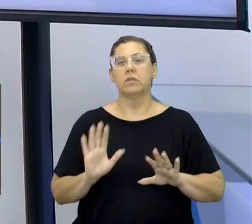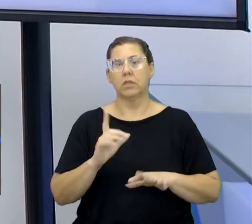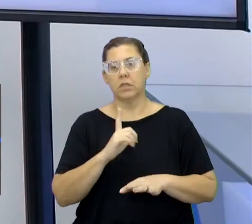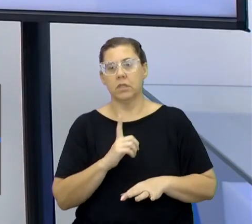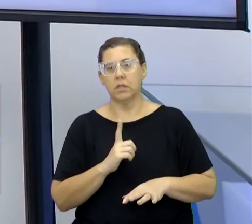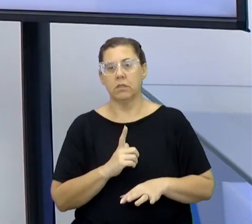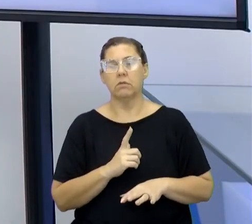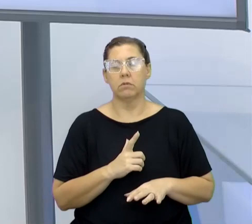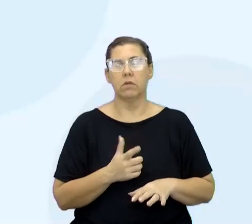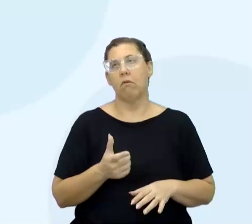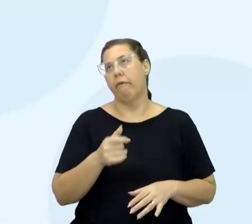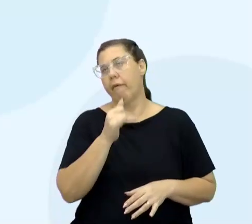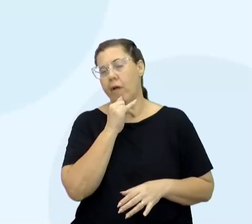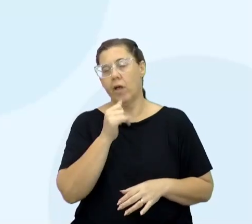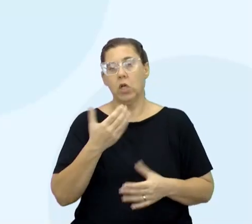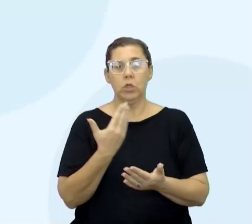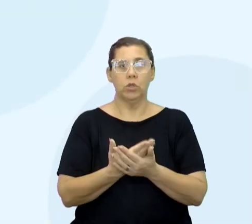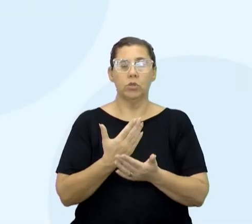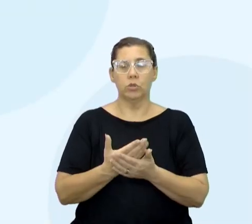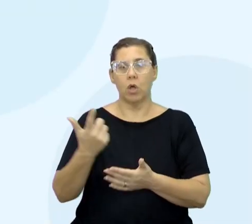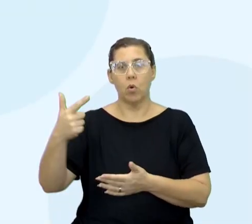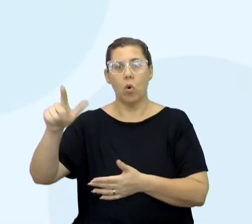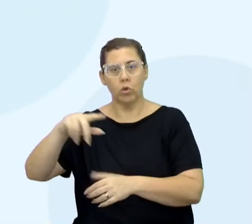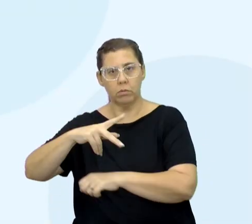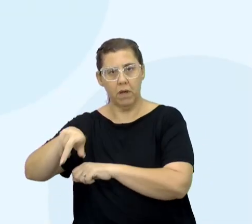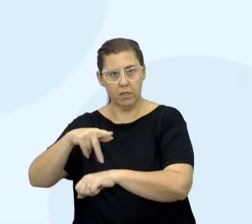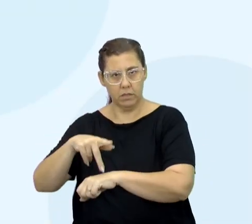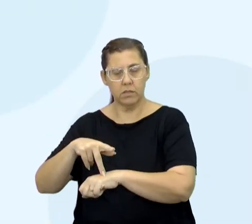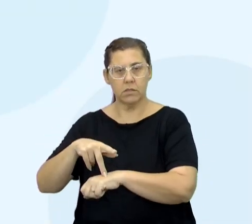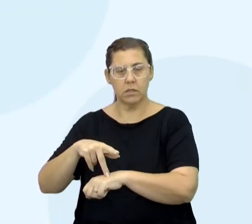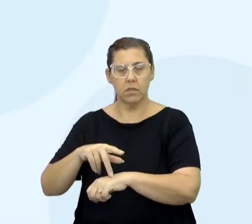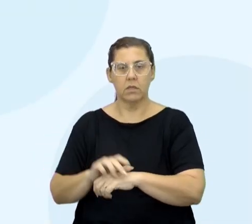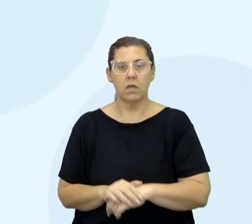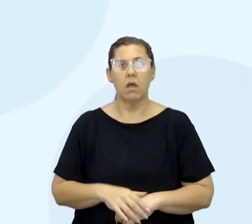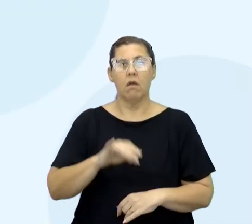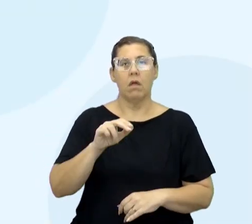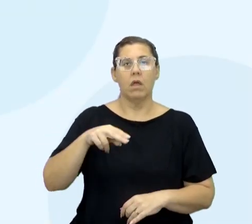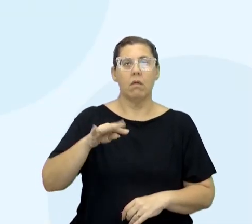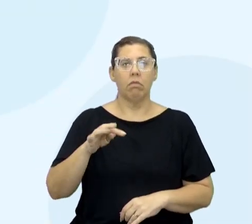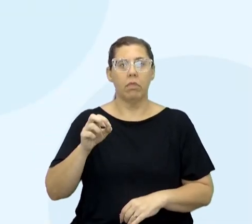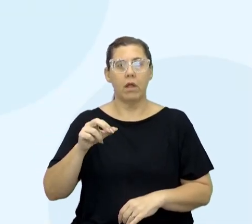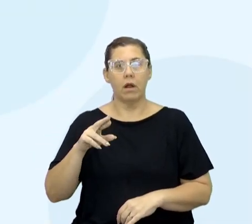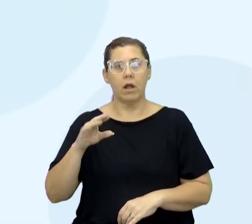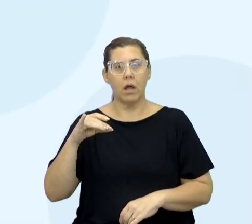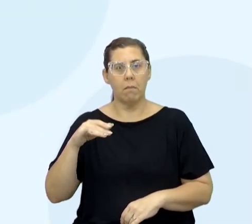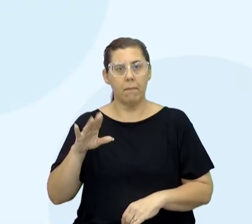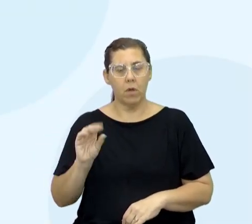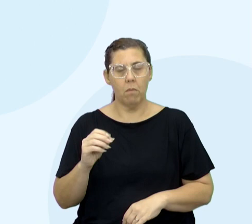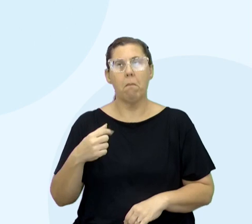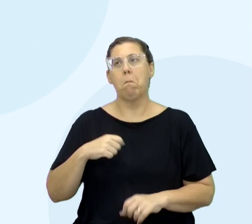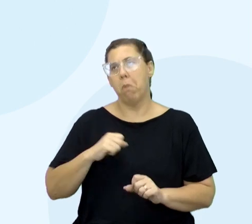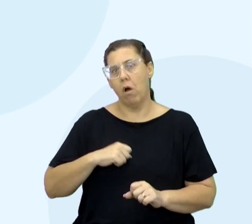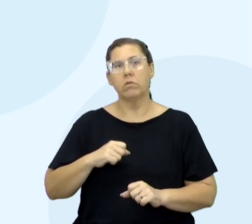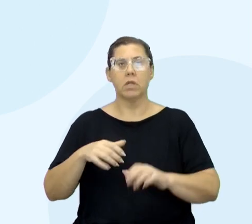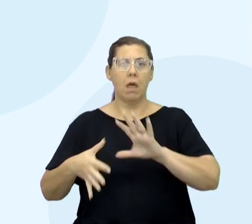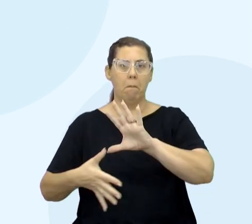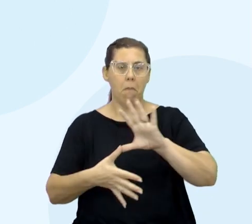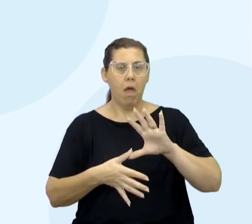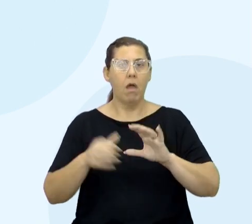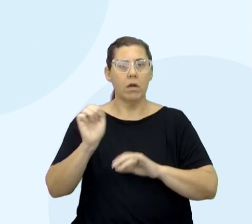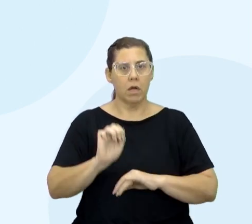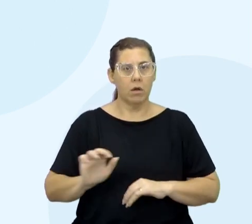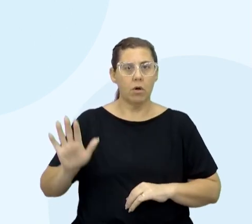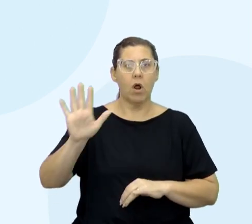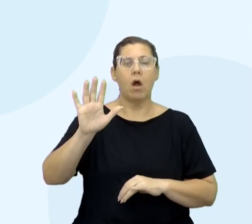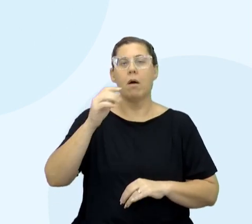um intercâmbio, sem considerar o país, né? Então, eu não falei, pode ser na América, pode ser na Europa, não considerei